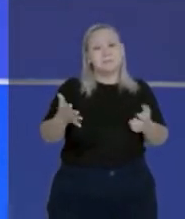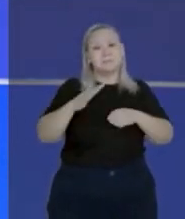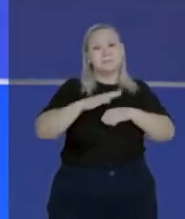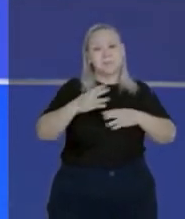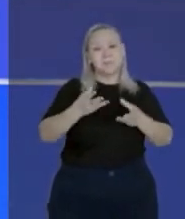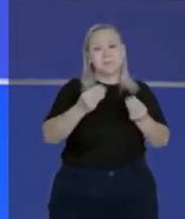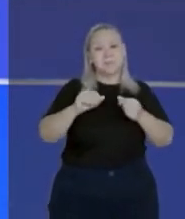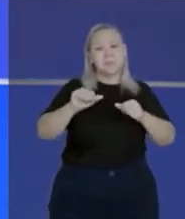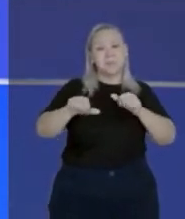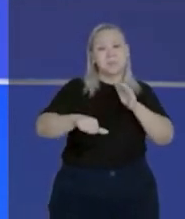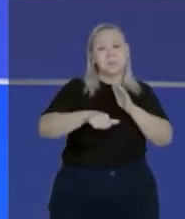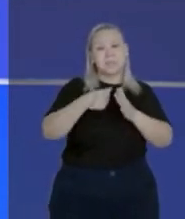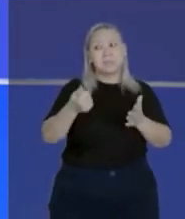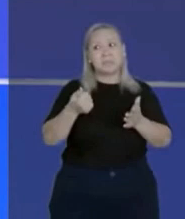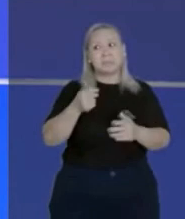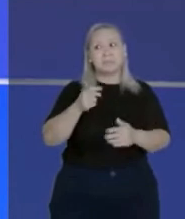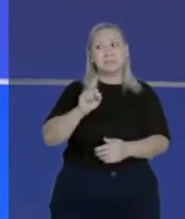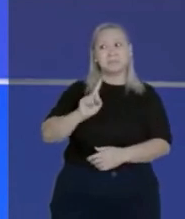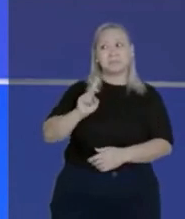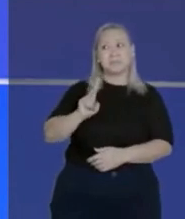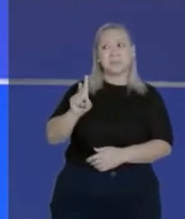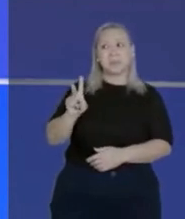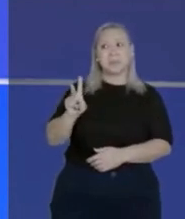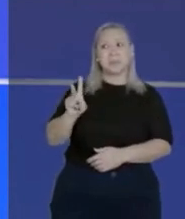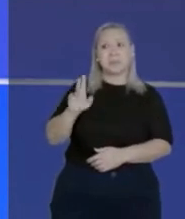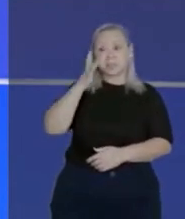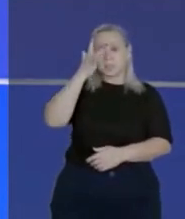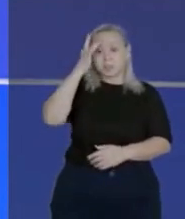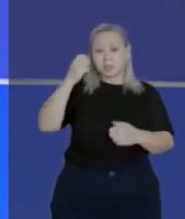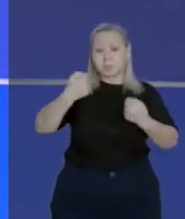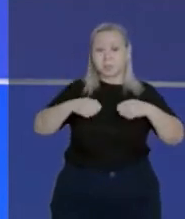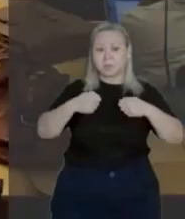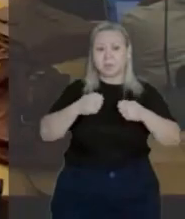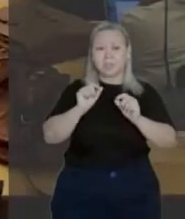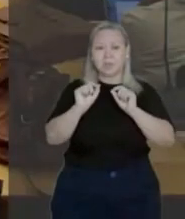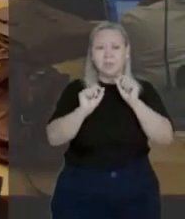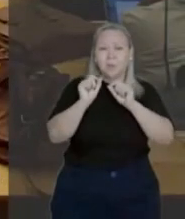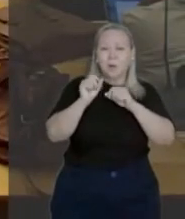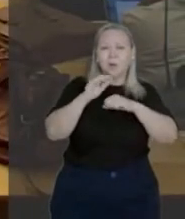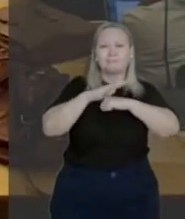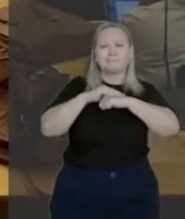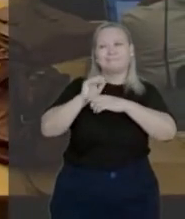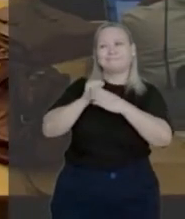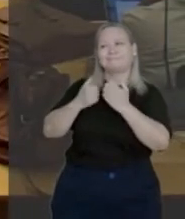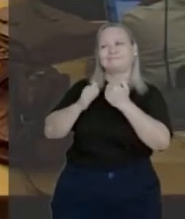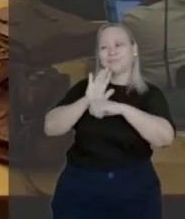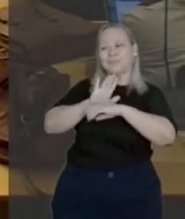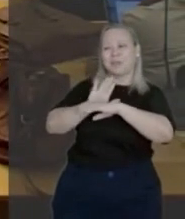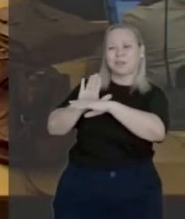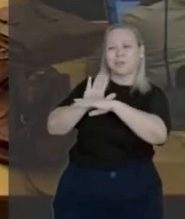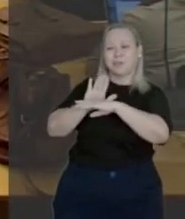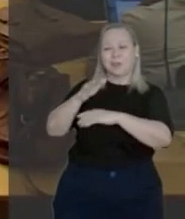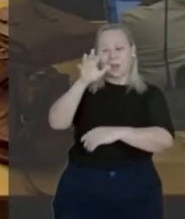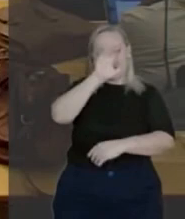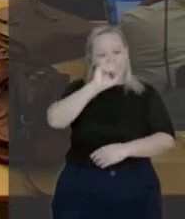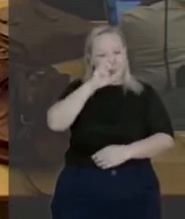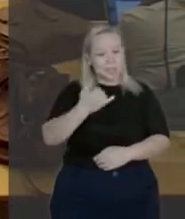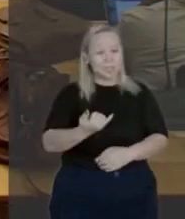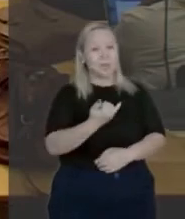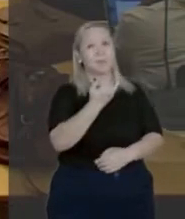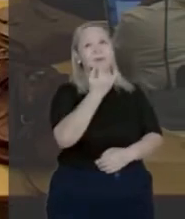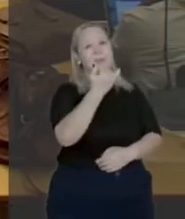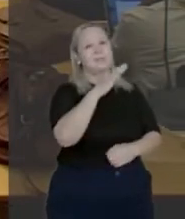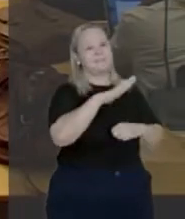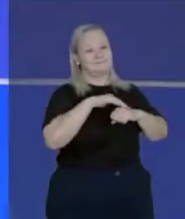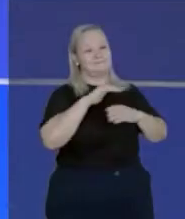minha condenação, não tinha razão, era um fato indeterminado. Por conta de um fato indeterminado, que nem